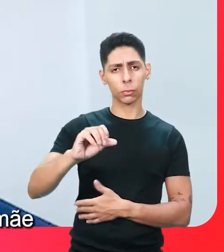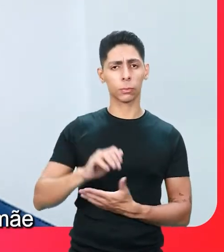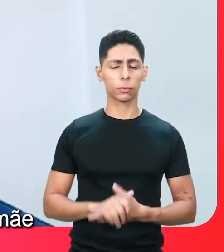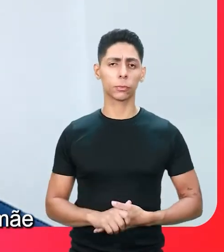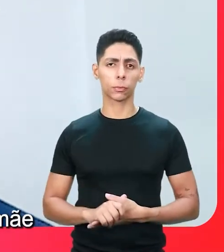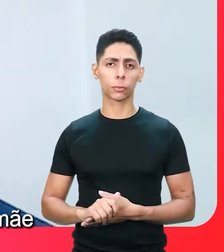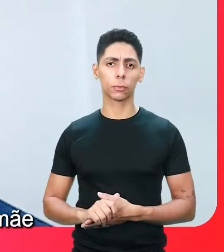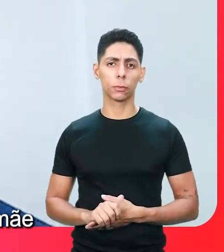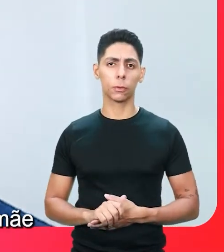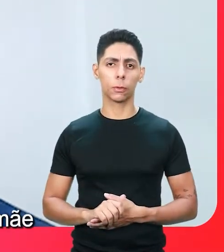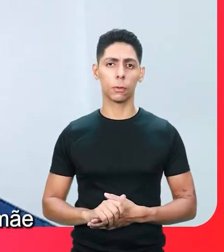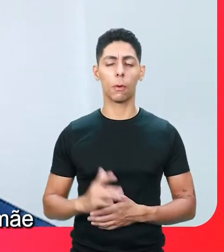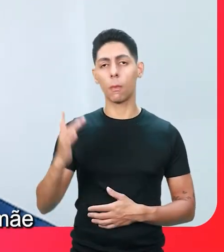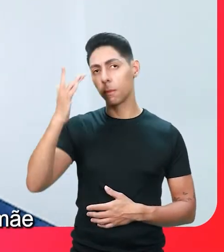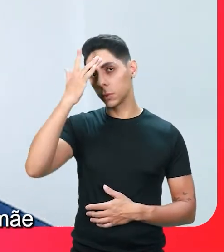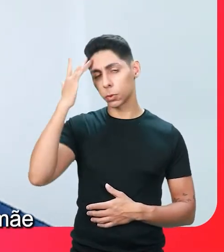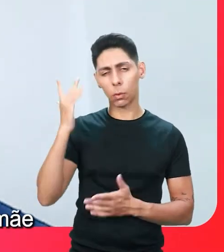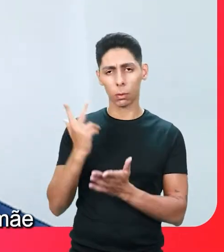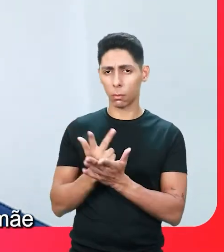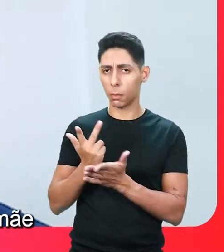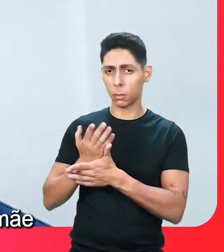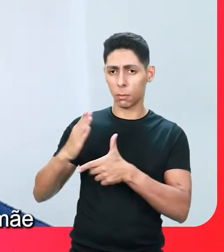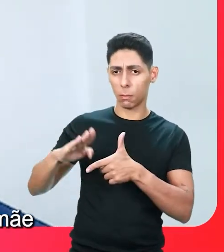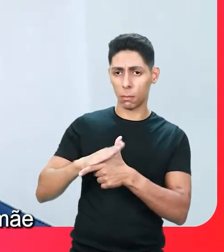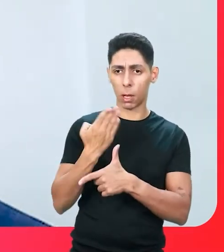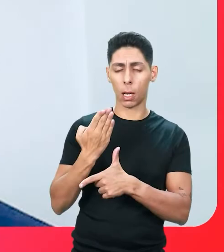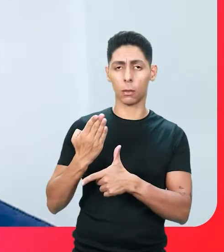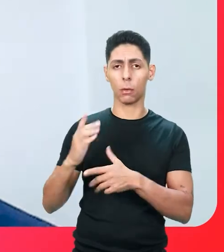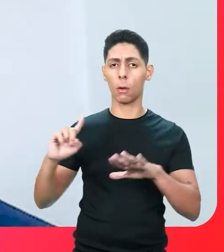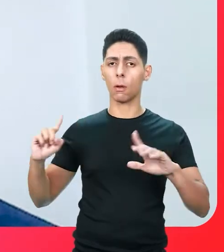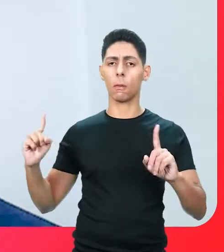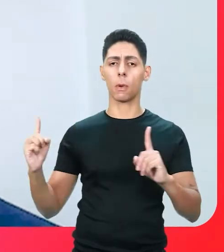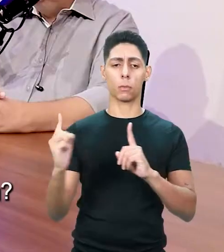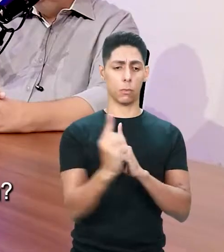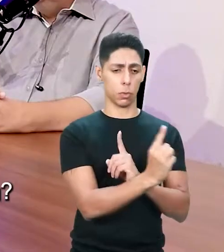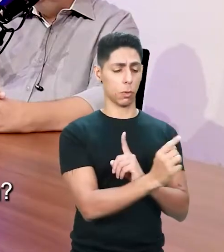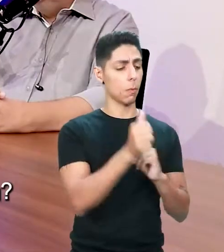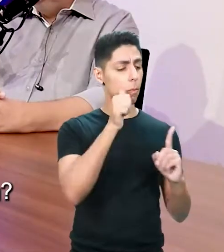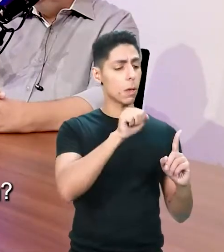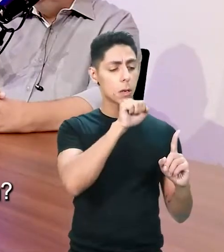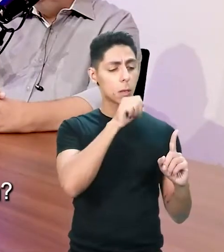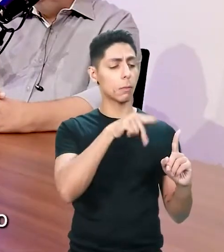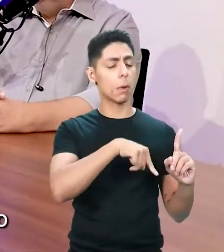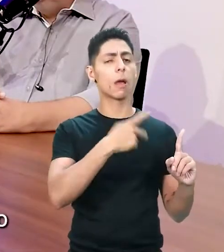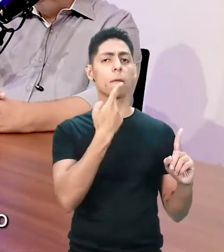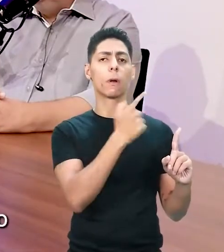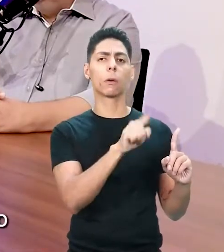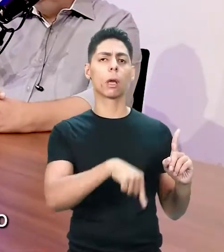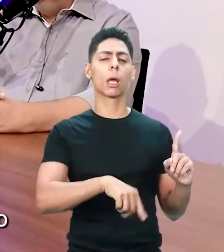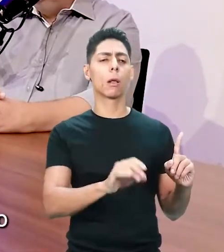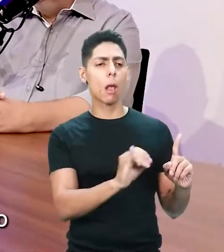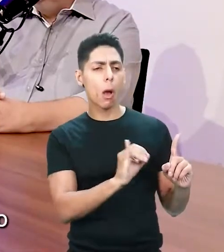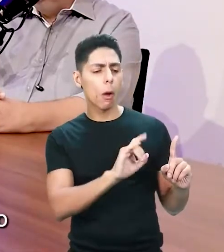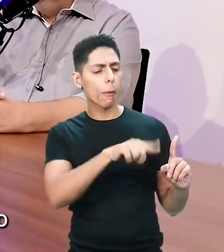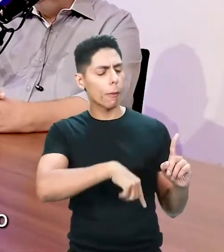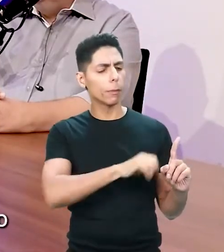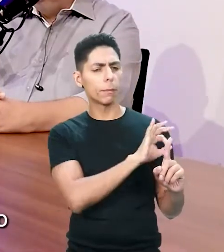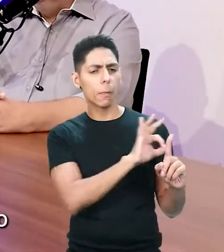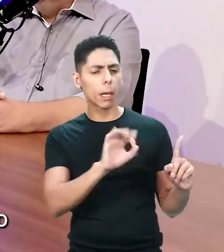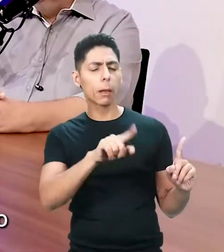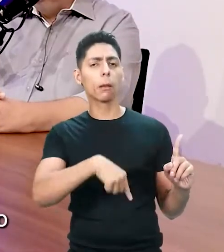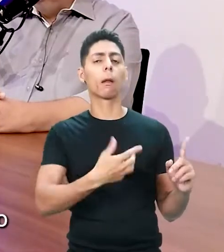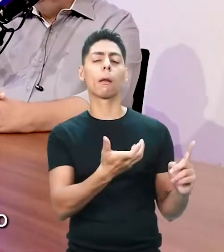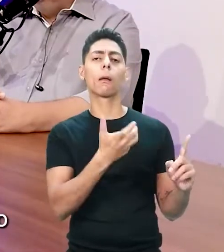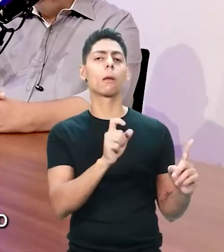uma moradora lá da Fazendinha, Complexo do Alemão, passou pela minha mãe e falou, dona Marli, tudo bem? Tudo bom? Dona Marli,